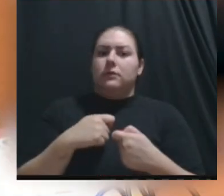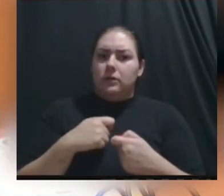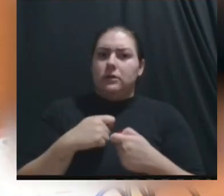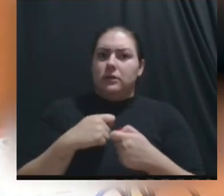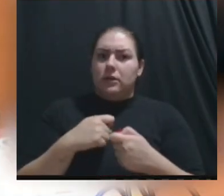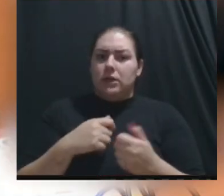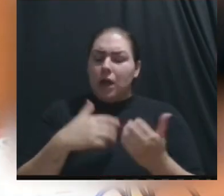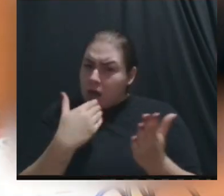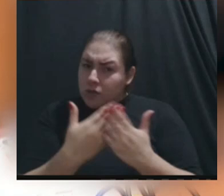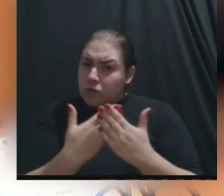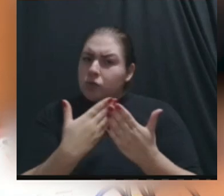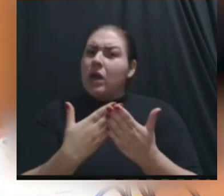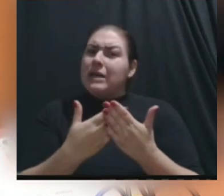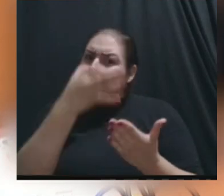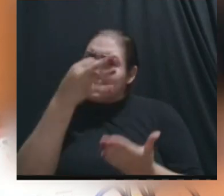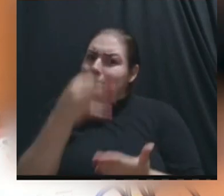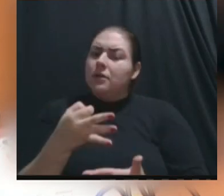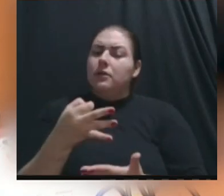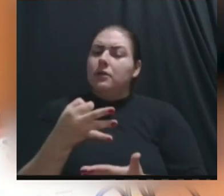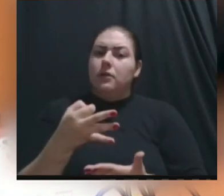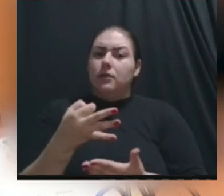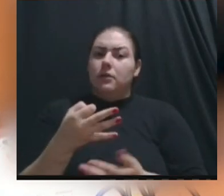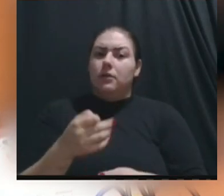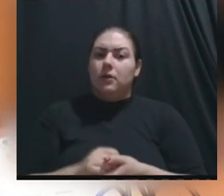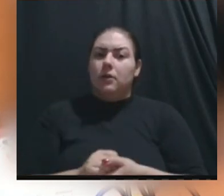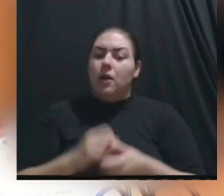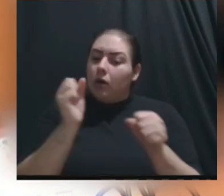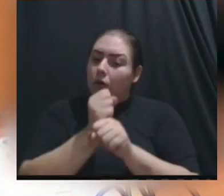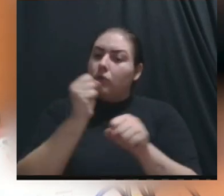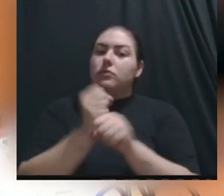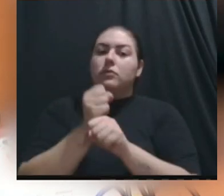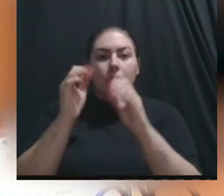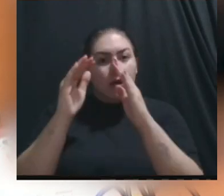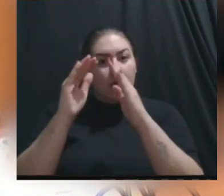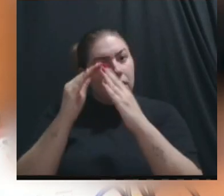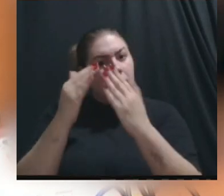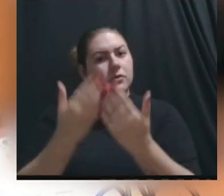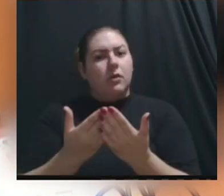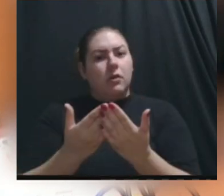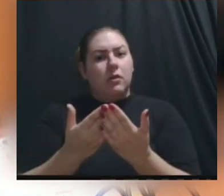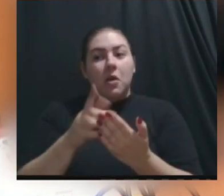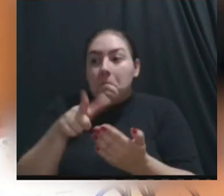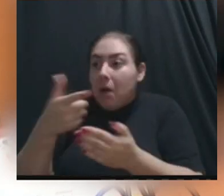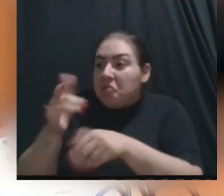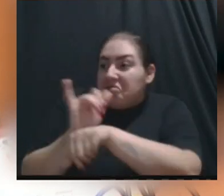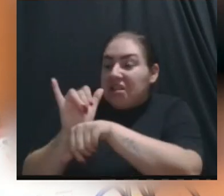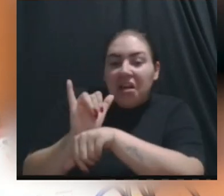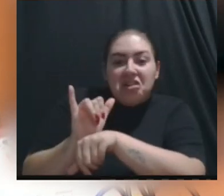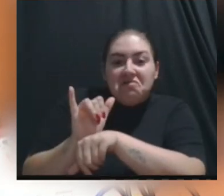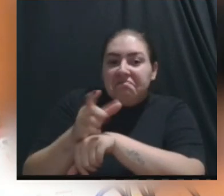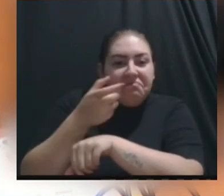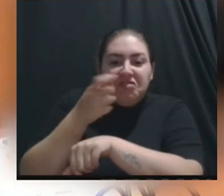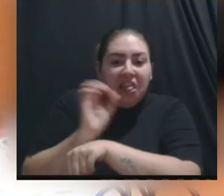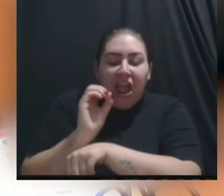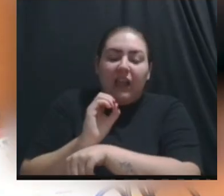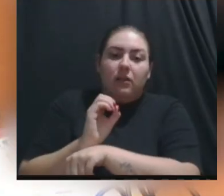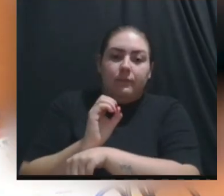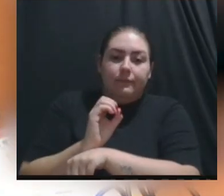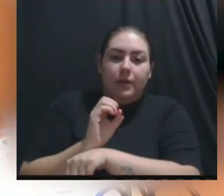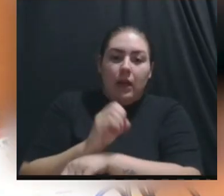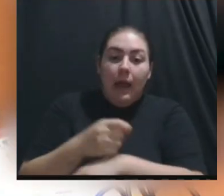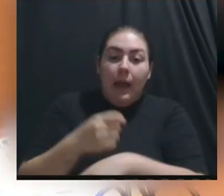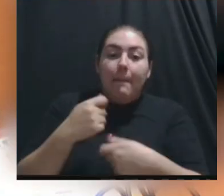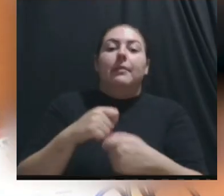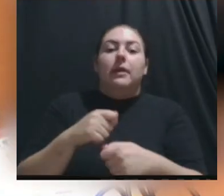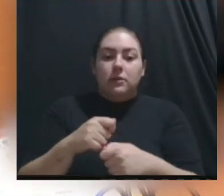efetivo e construir essas escolas, gente. Vocês veem um outro caminho para isso? Eu não vejo. Porque a gente tem que garantir o direito da criança